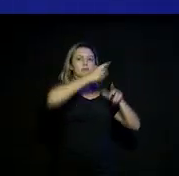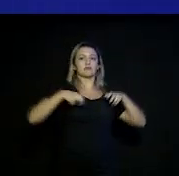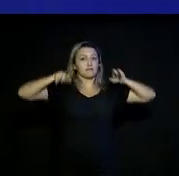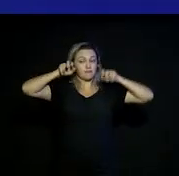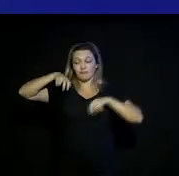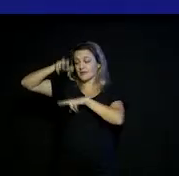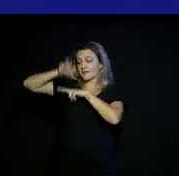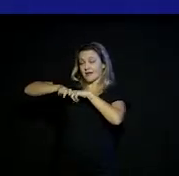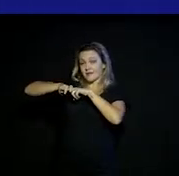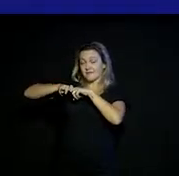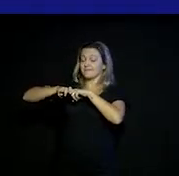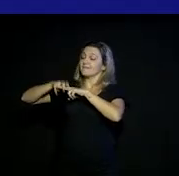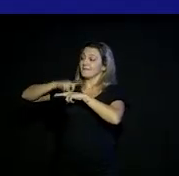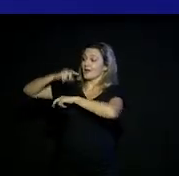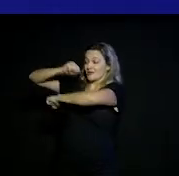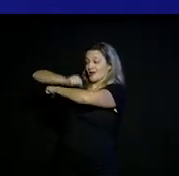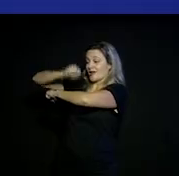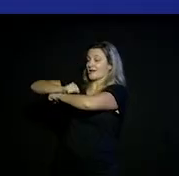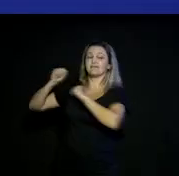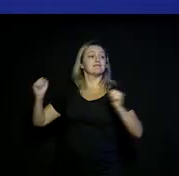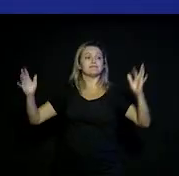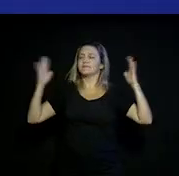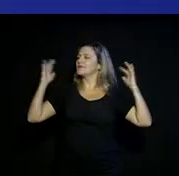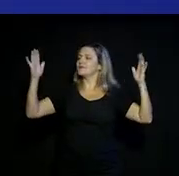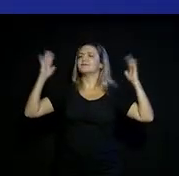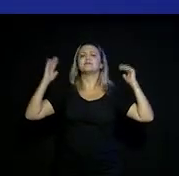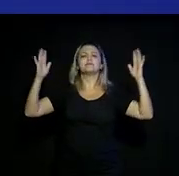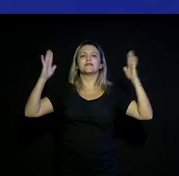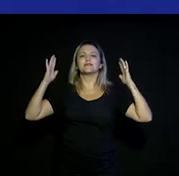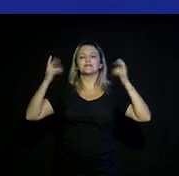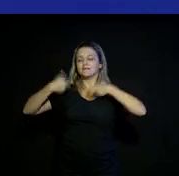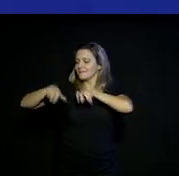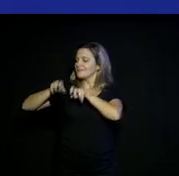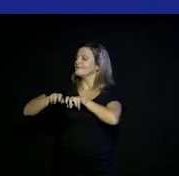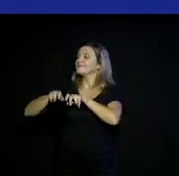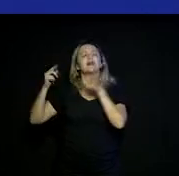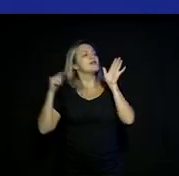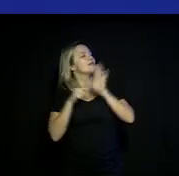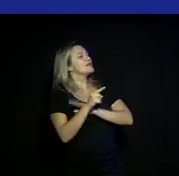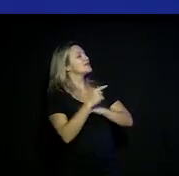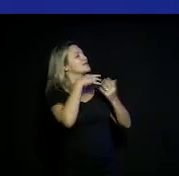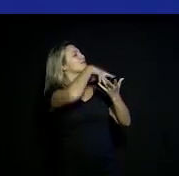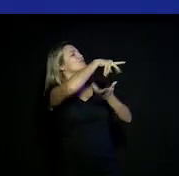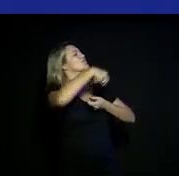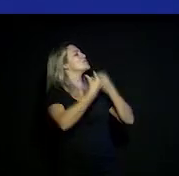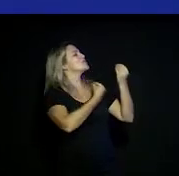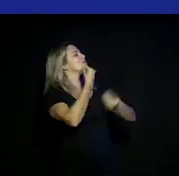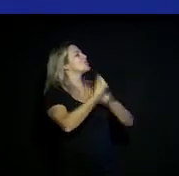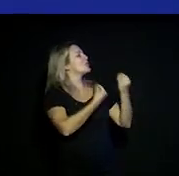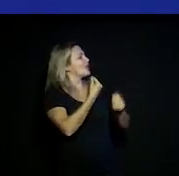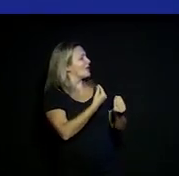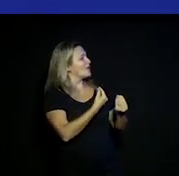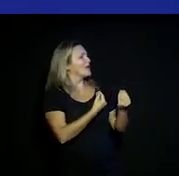quadradas. Aí eu chego para você e pergunto, como é o mundo? Você me diz, oh, mas você não está